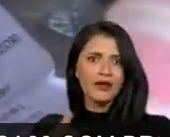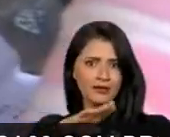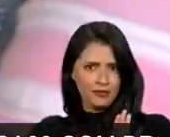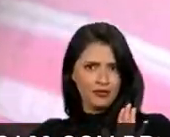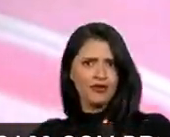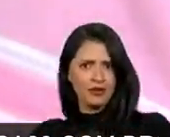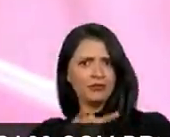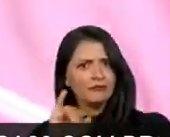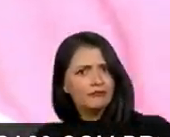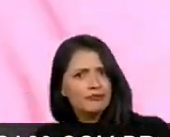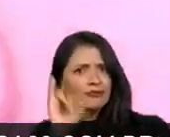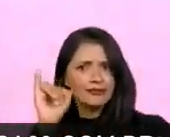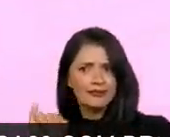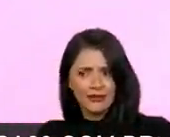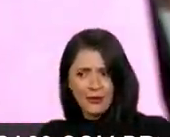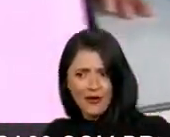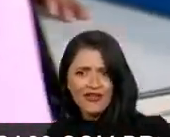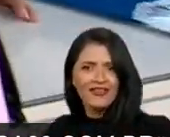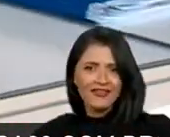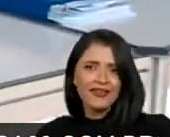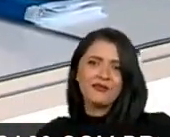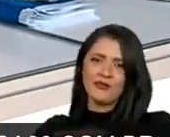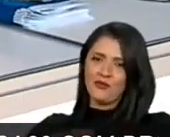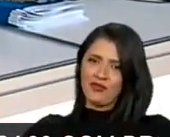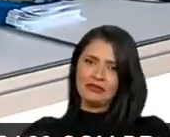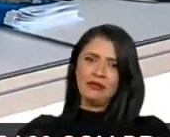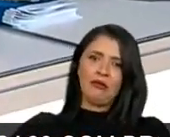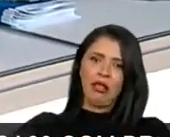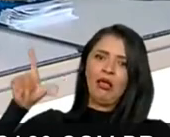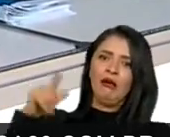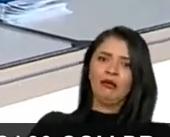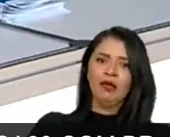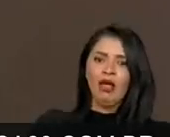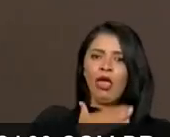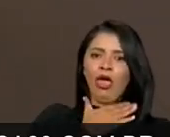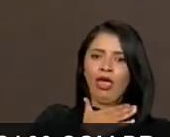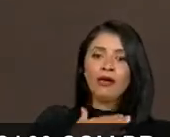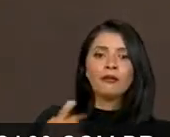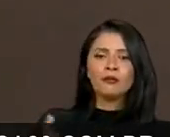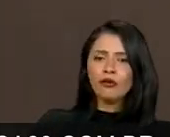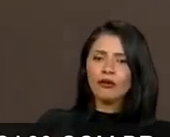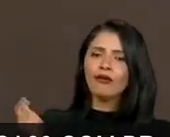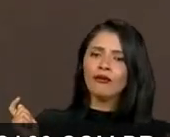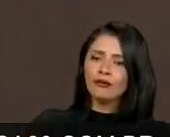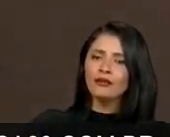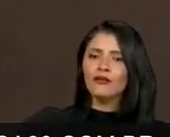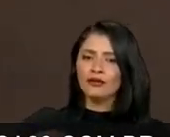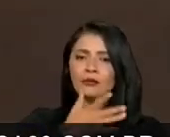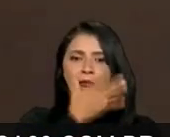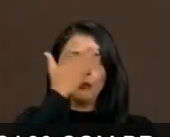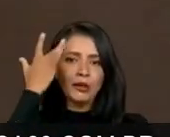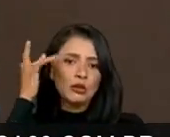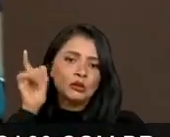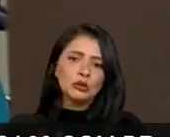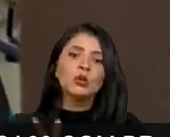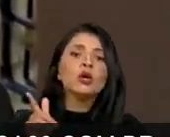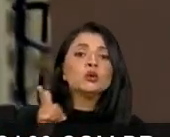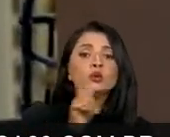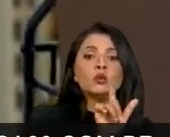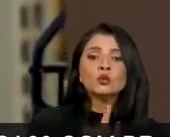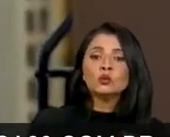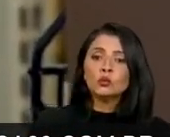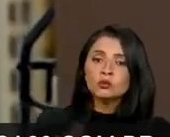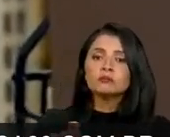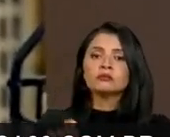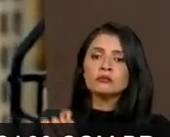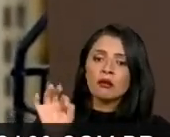foi importante para boa parte aí da população que estava endividada, porque possibilitou que essas pessoas conseguissem